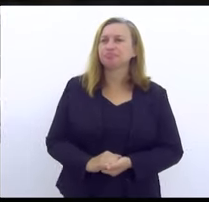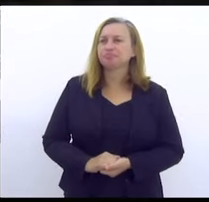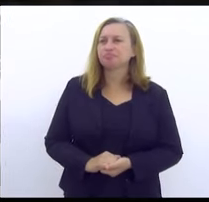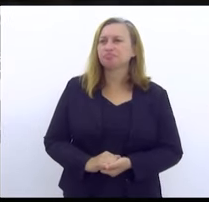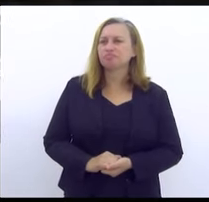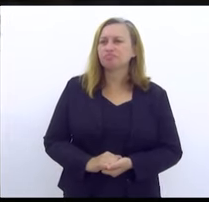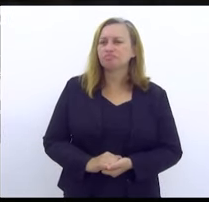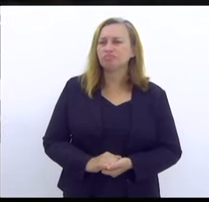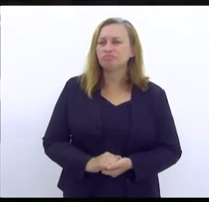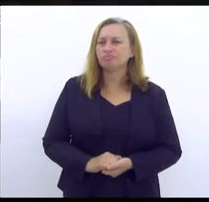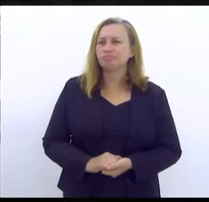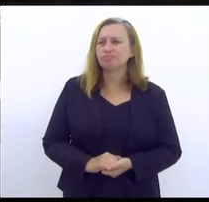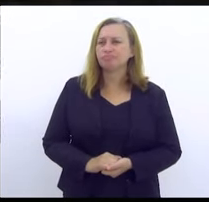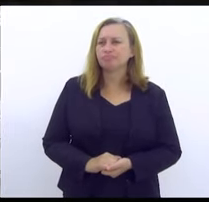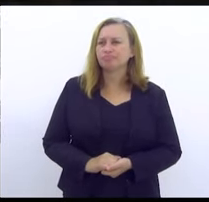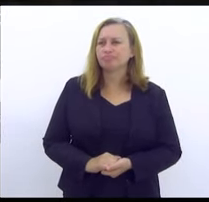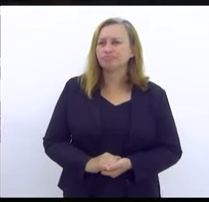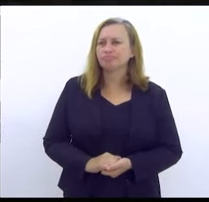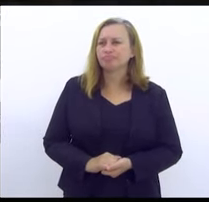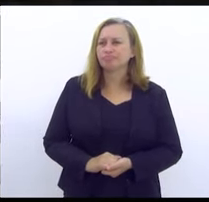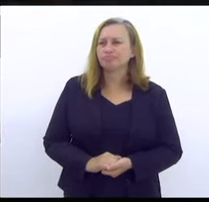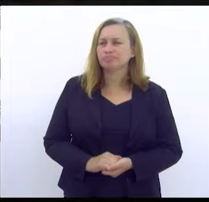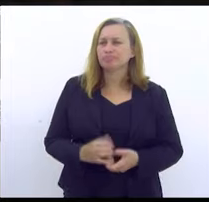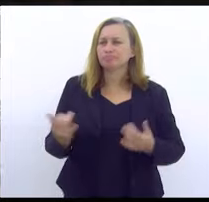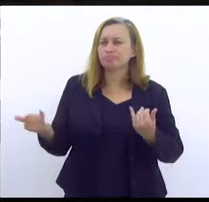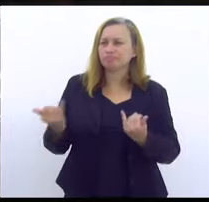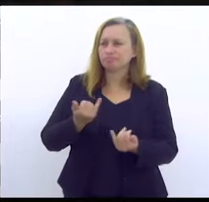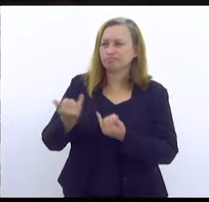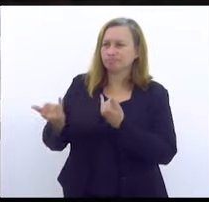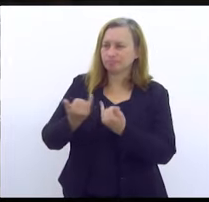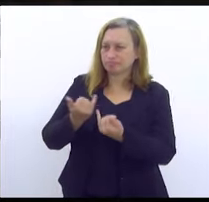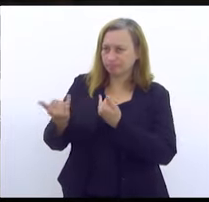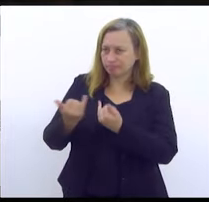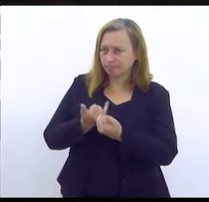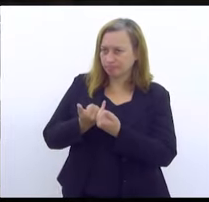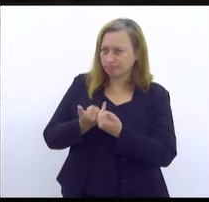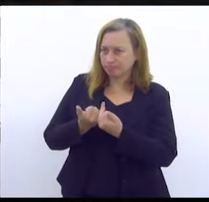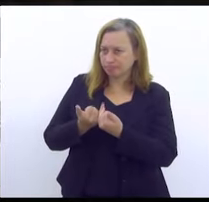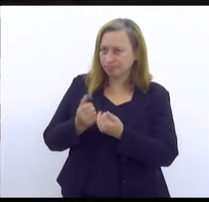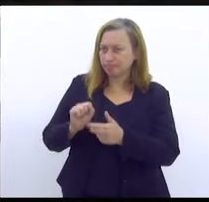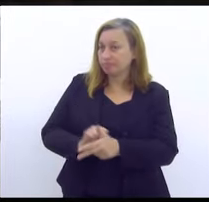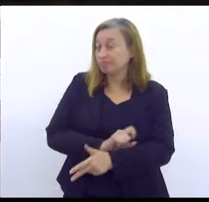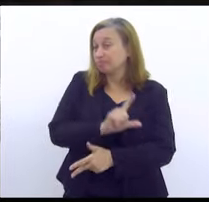aqueles que deveriam prestar informações ao Poder